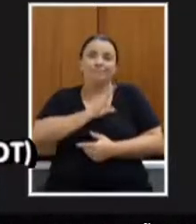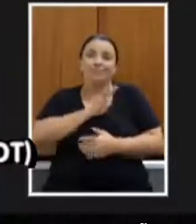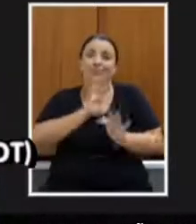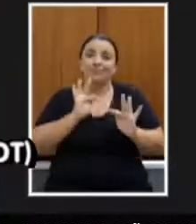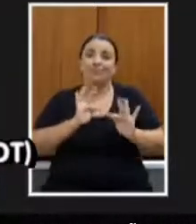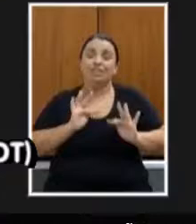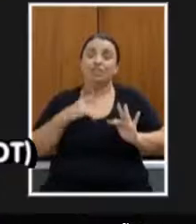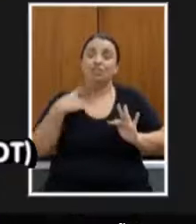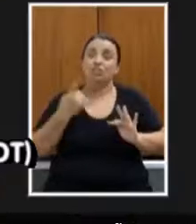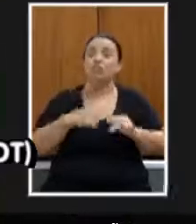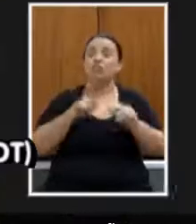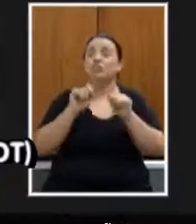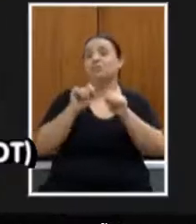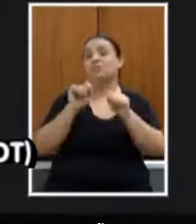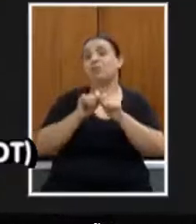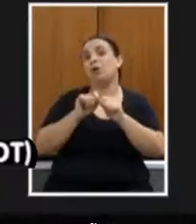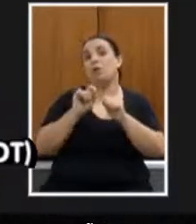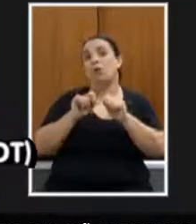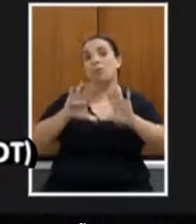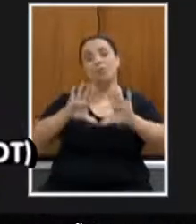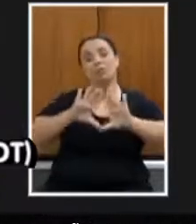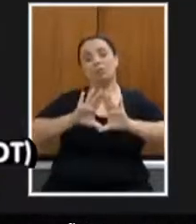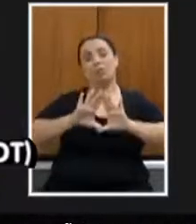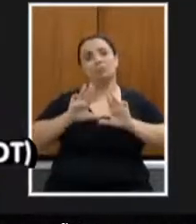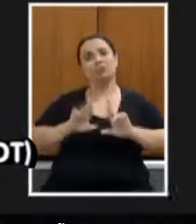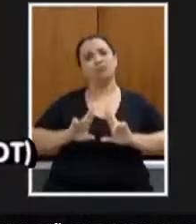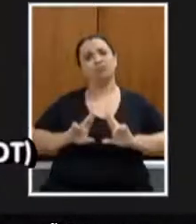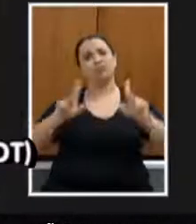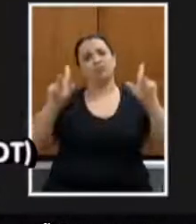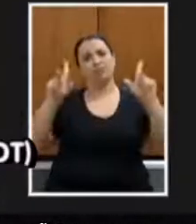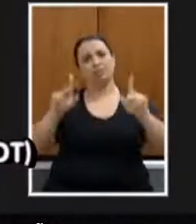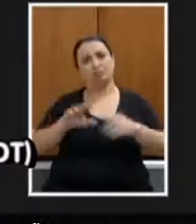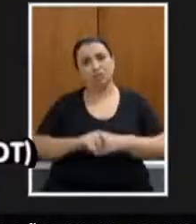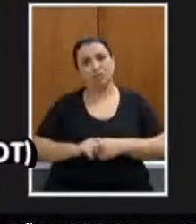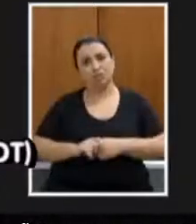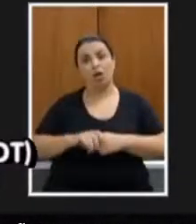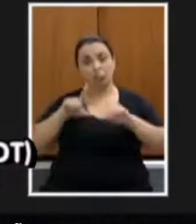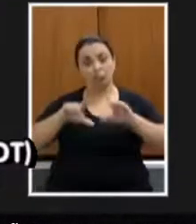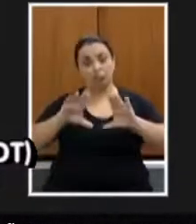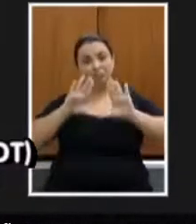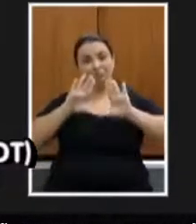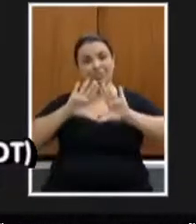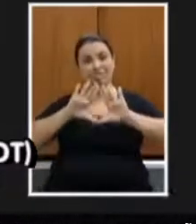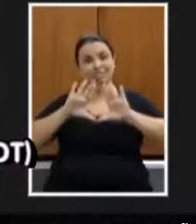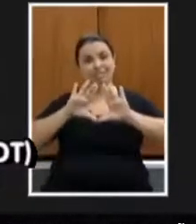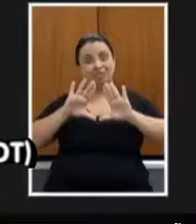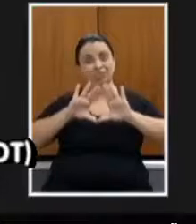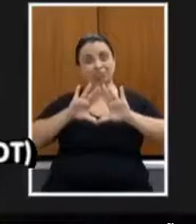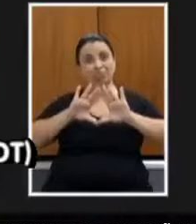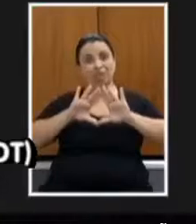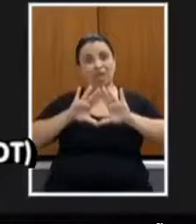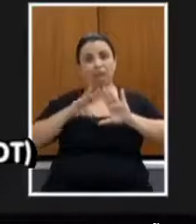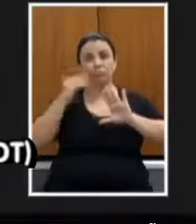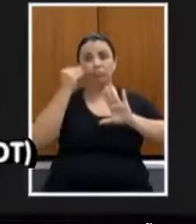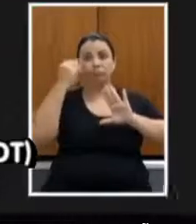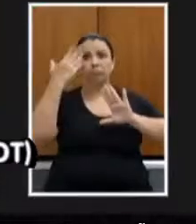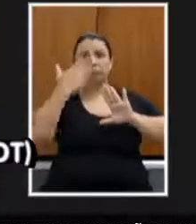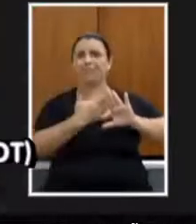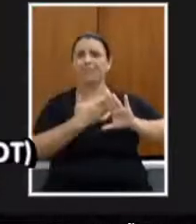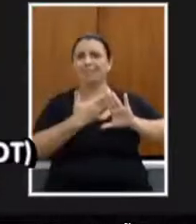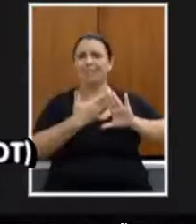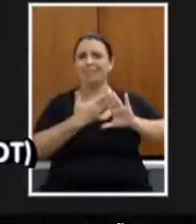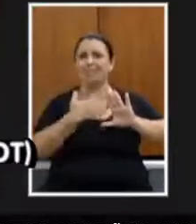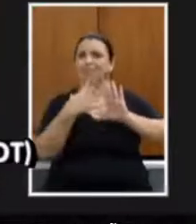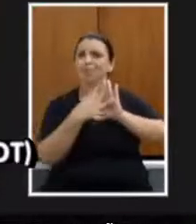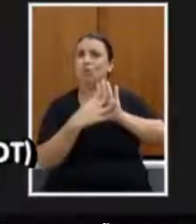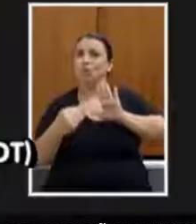uma Assembleia diferente, uma Assembleia que é exemplo para o Brasil. Nós fazemos e damos